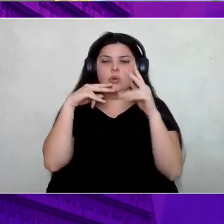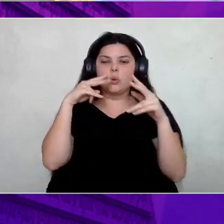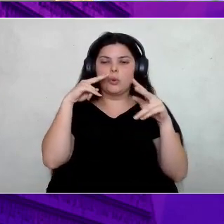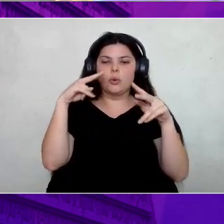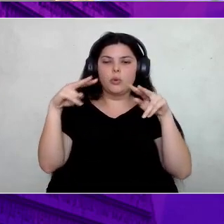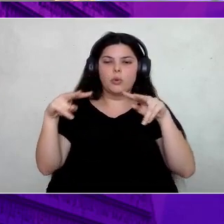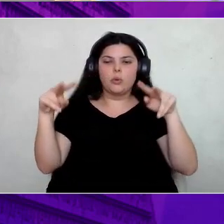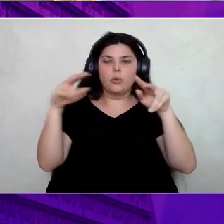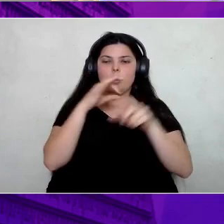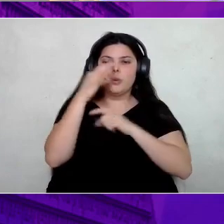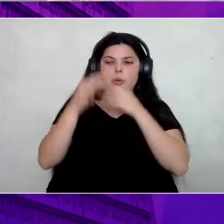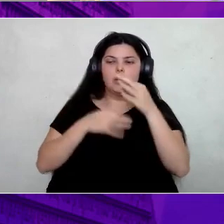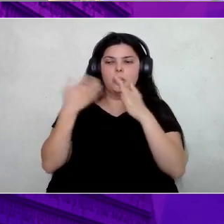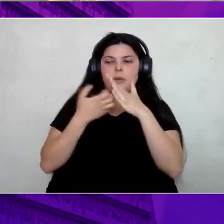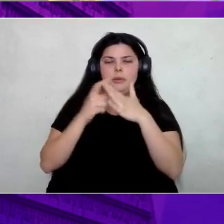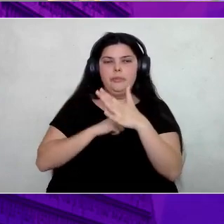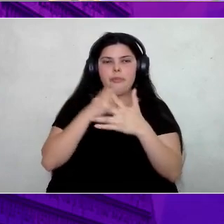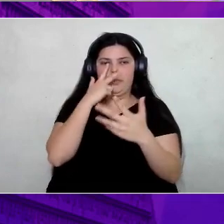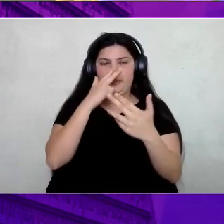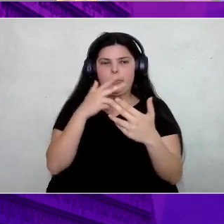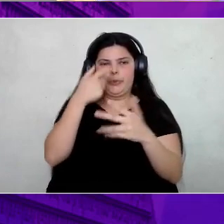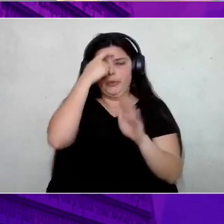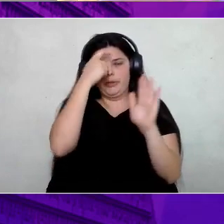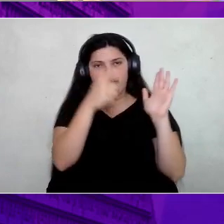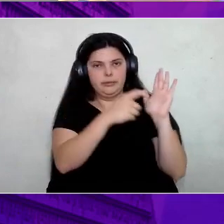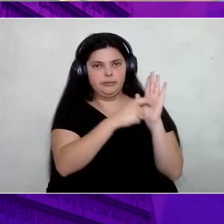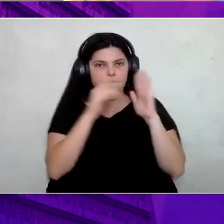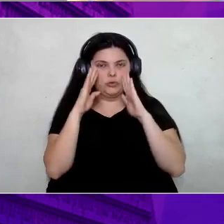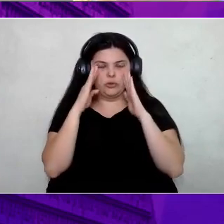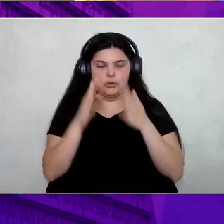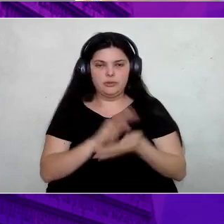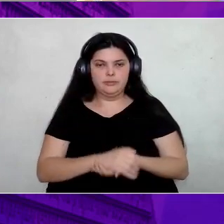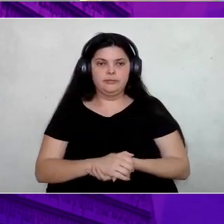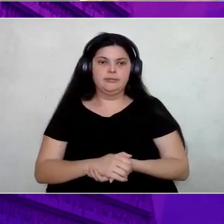no nosso caso, para a inteligência artificial.